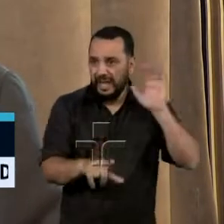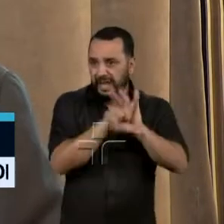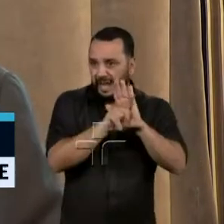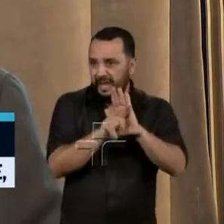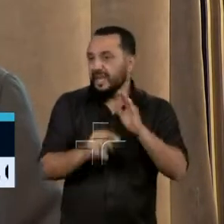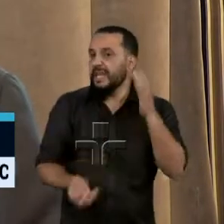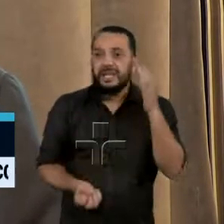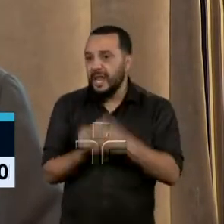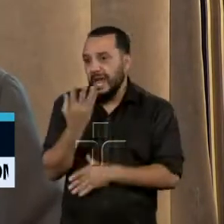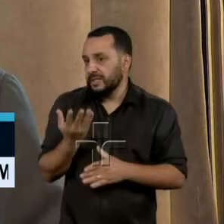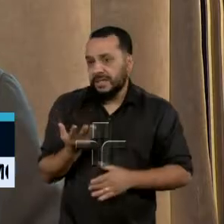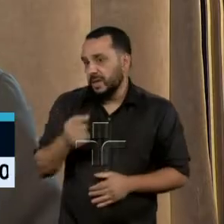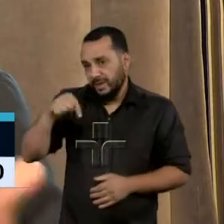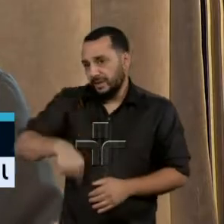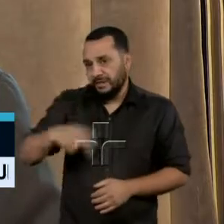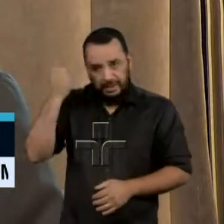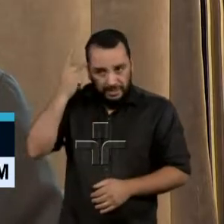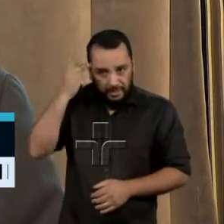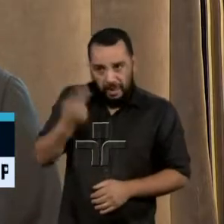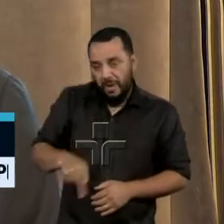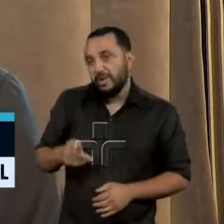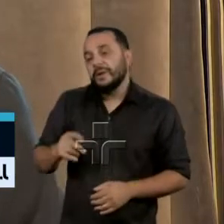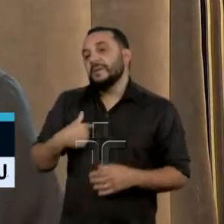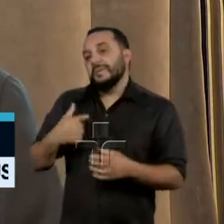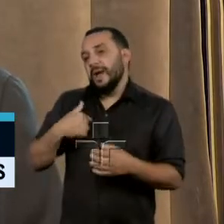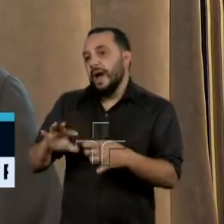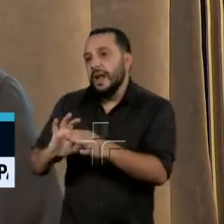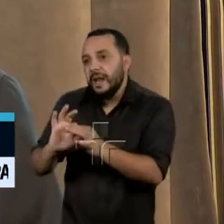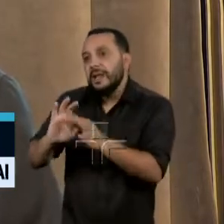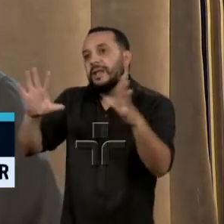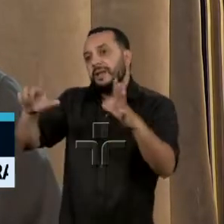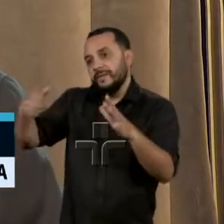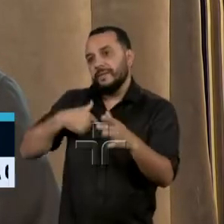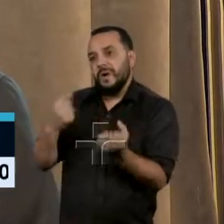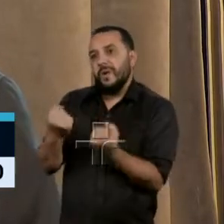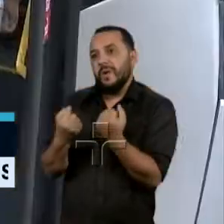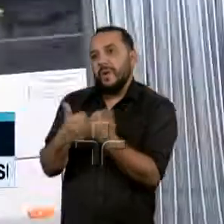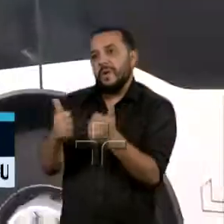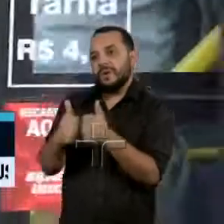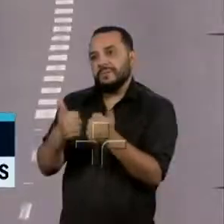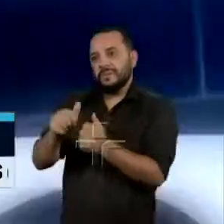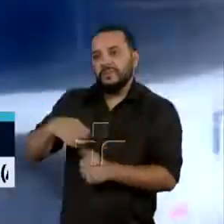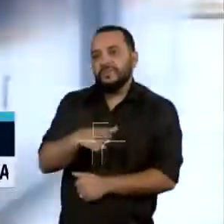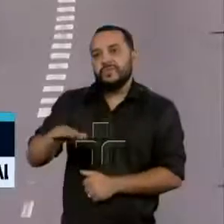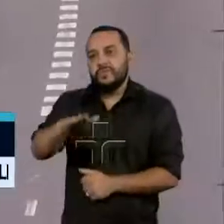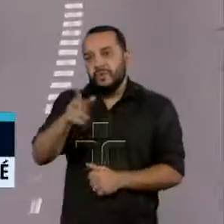da prática para dar algum título habilitante para que os operadores continuem atuando.